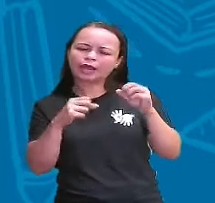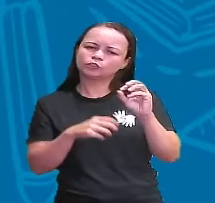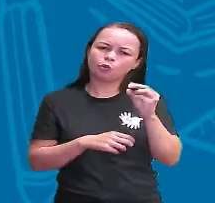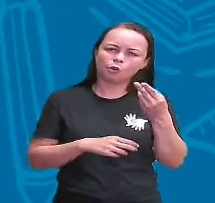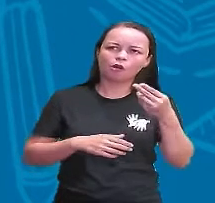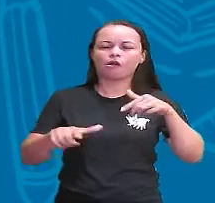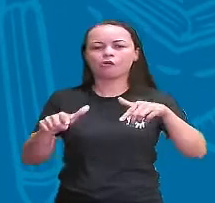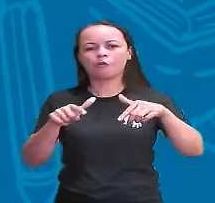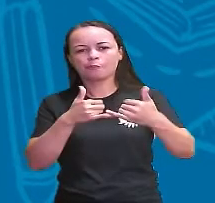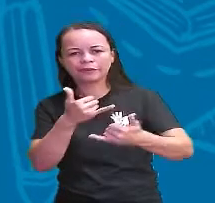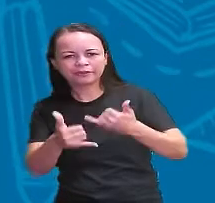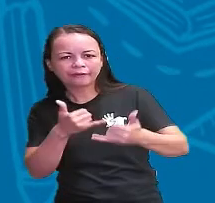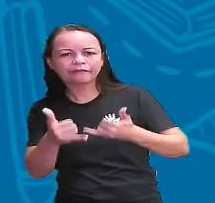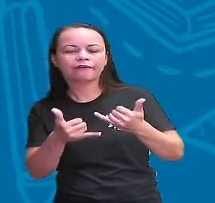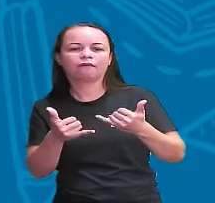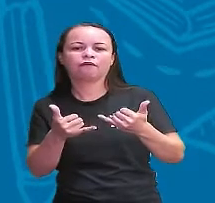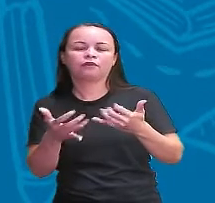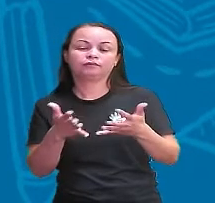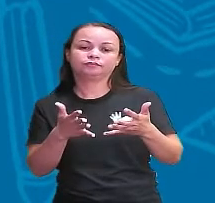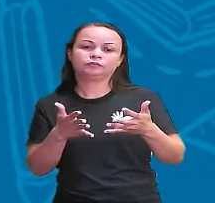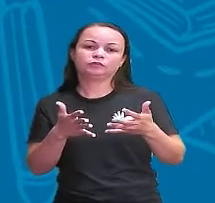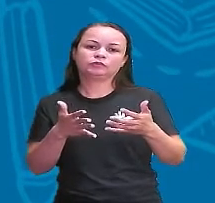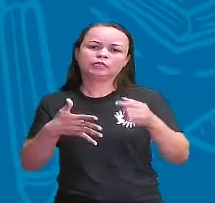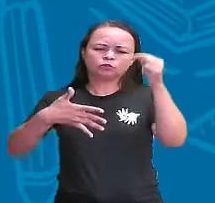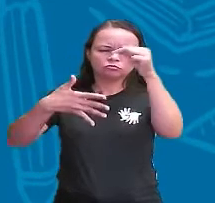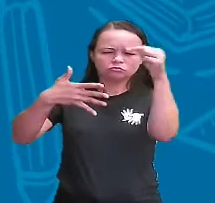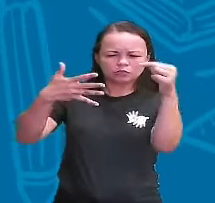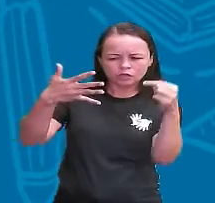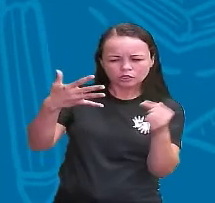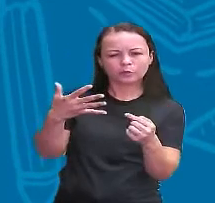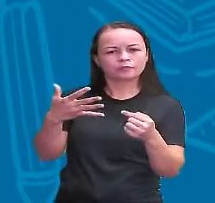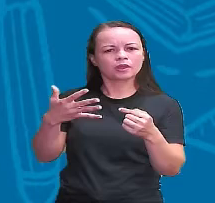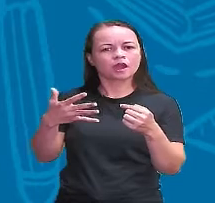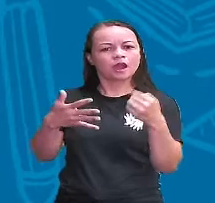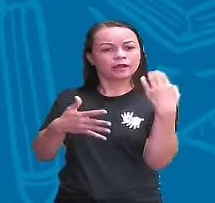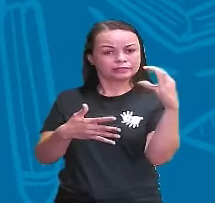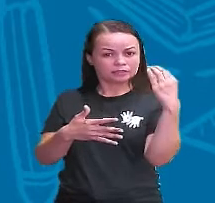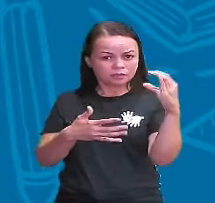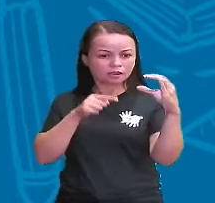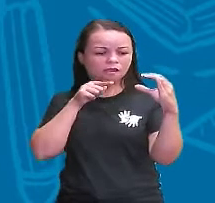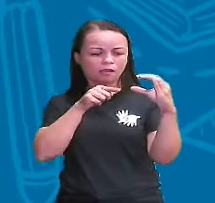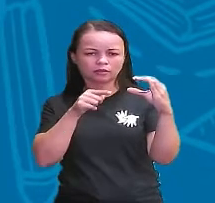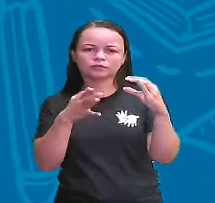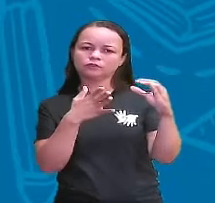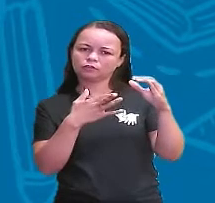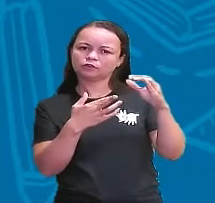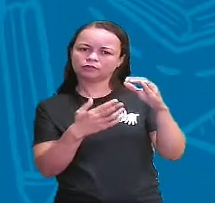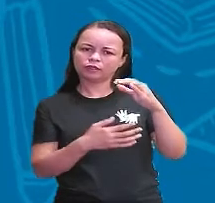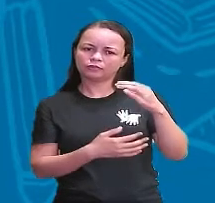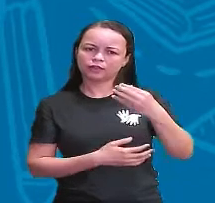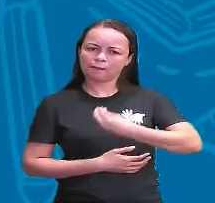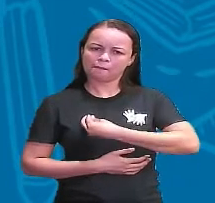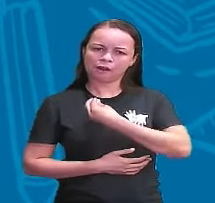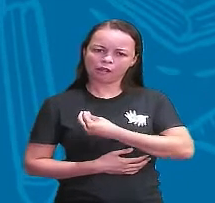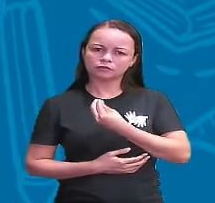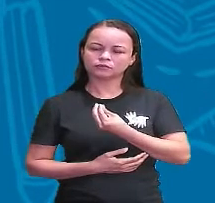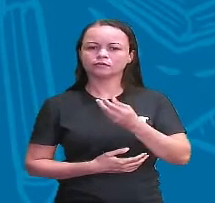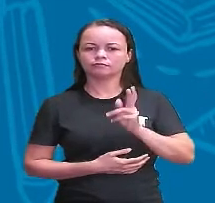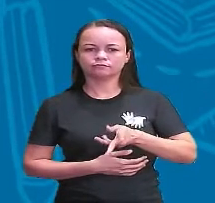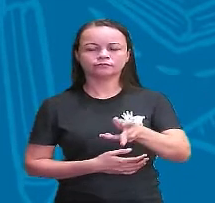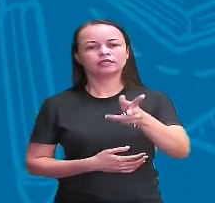brincadeira. Em todas essas situações, a ciência ela vai estar presente, tá certo? Ela vai estar